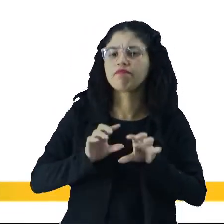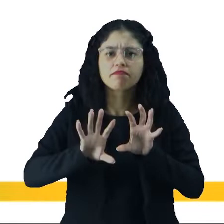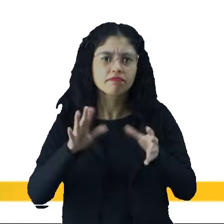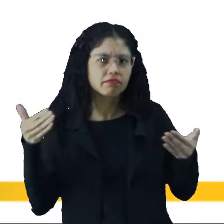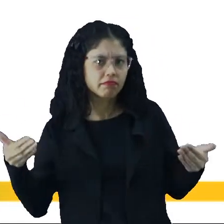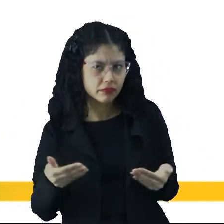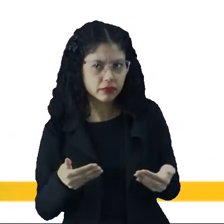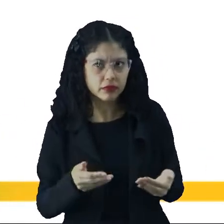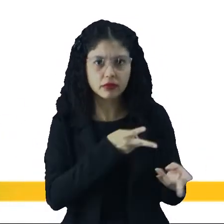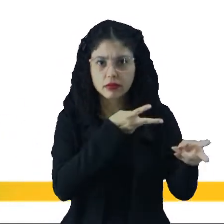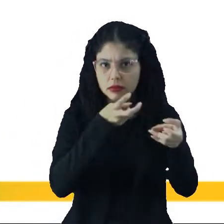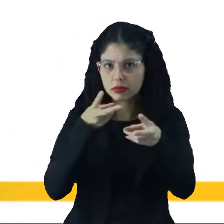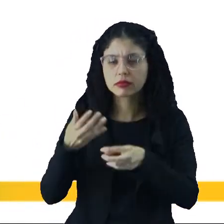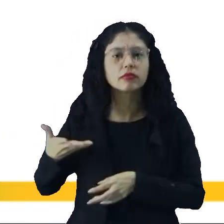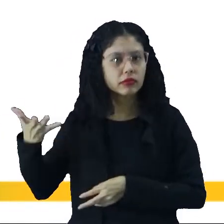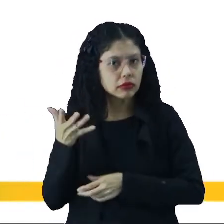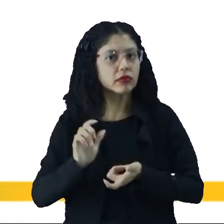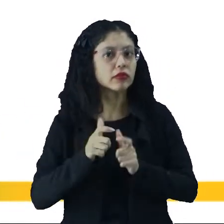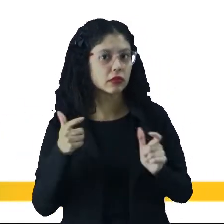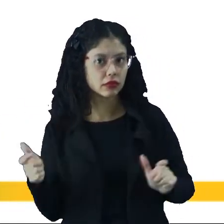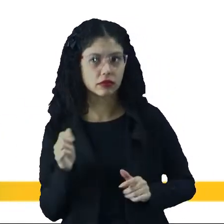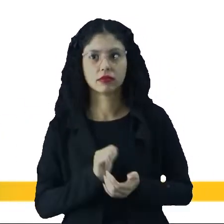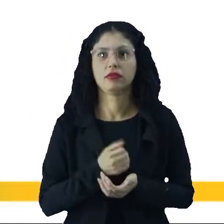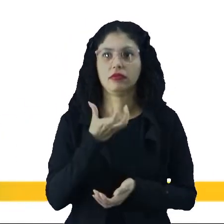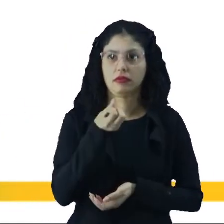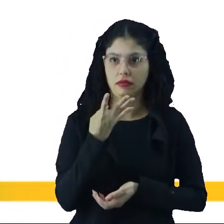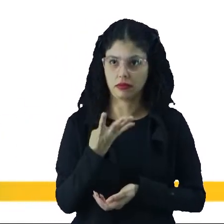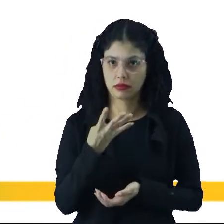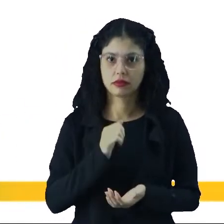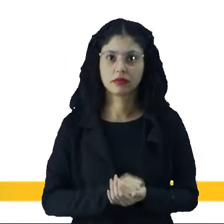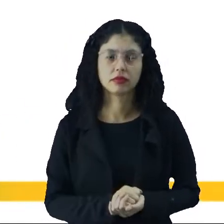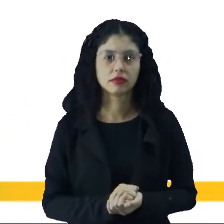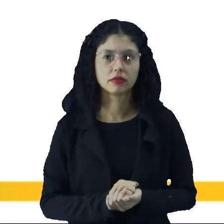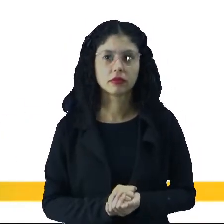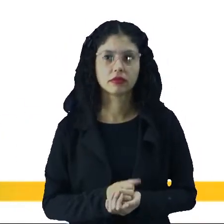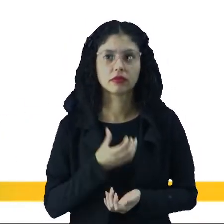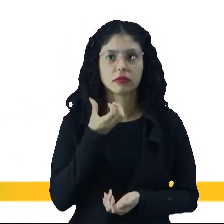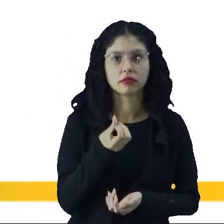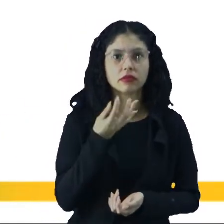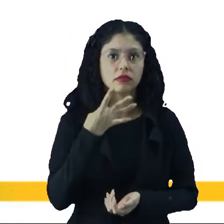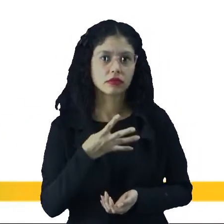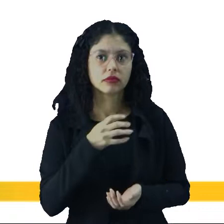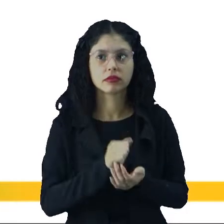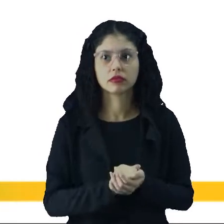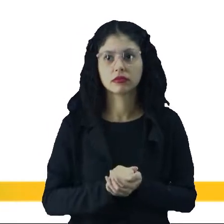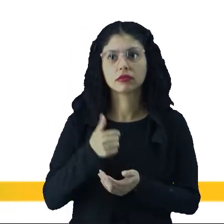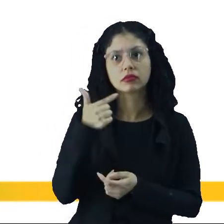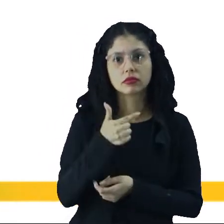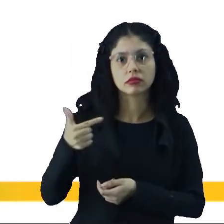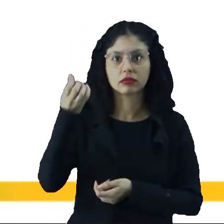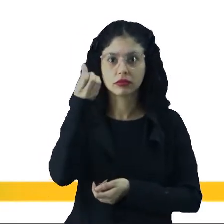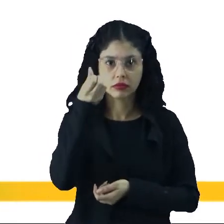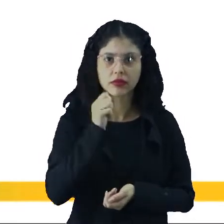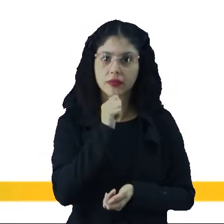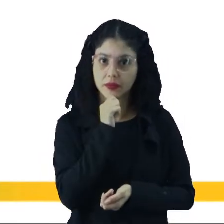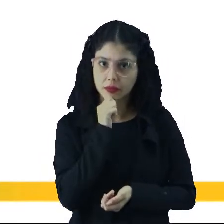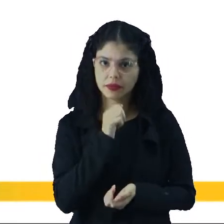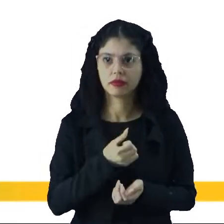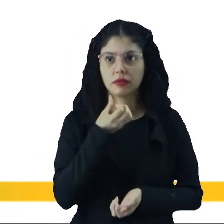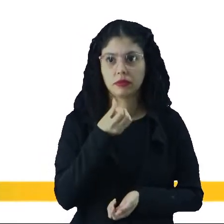agora? Perceberam qual é a base maior? 64. 64 é a mesma coisa que 2 à sexta. De